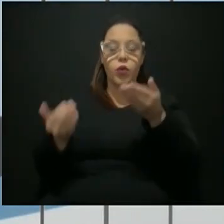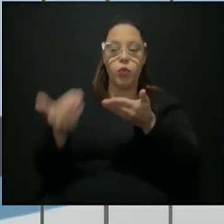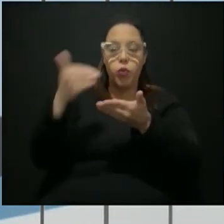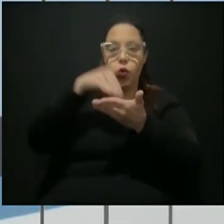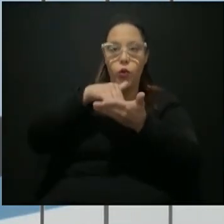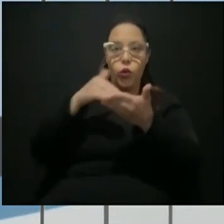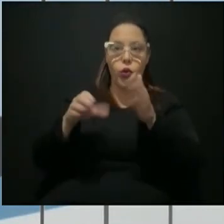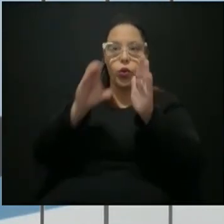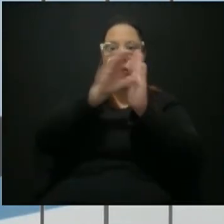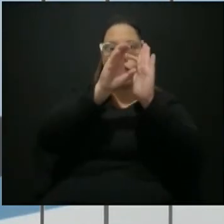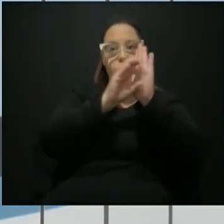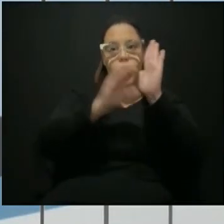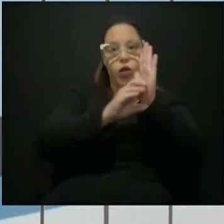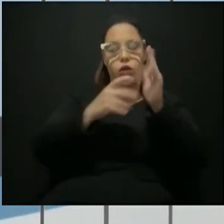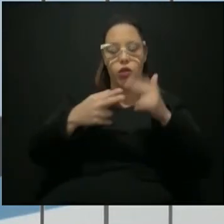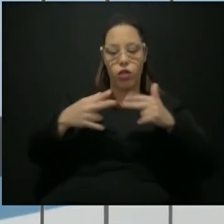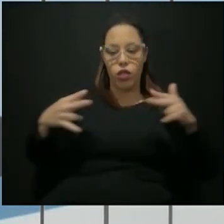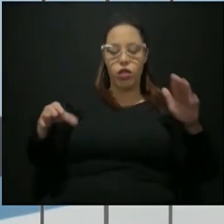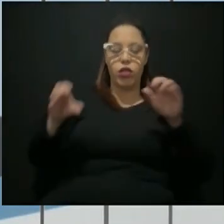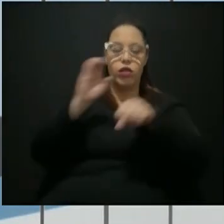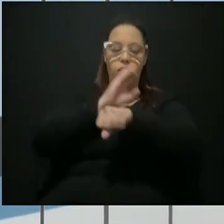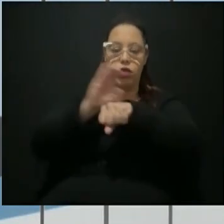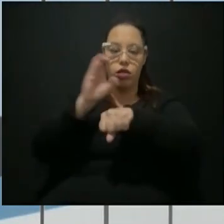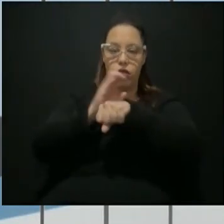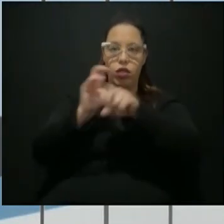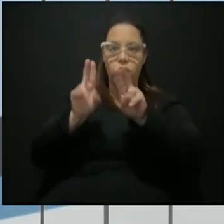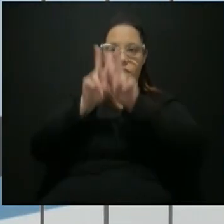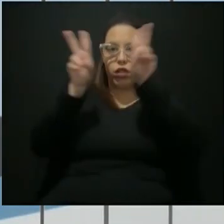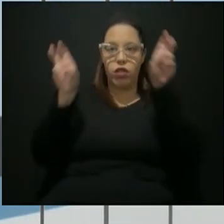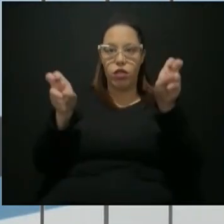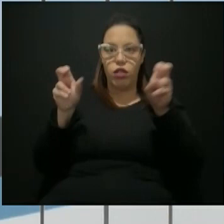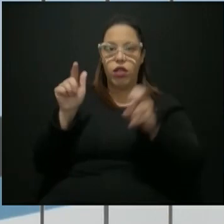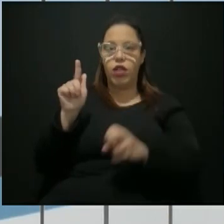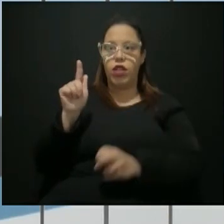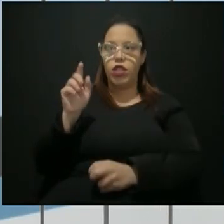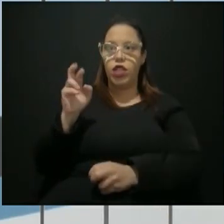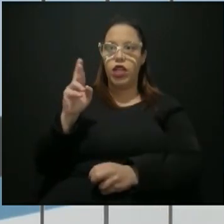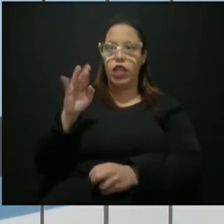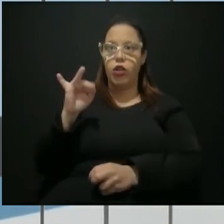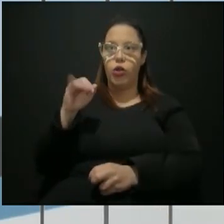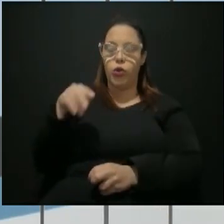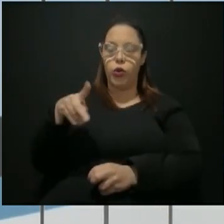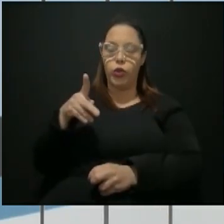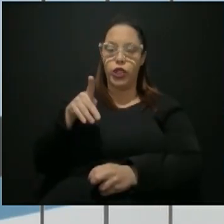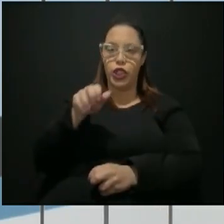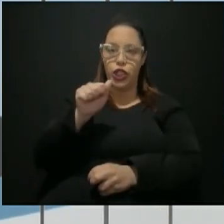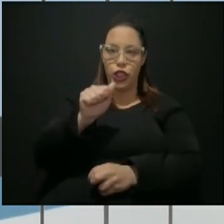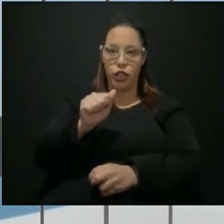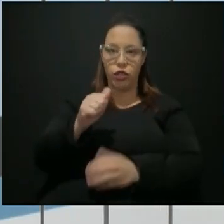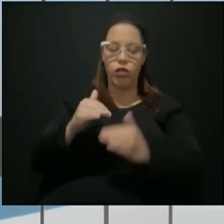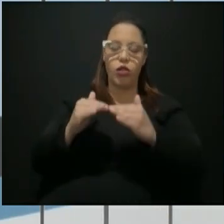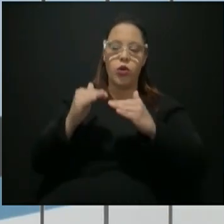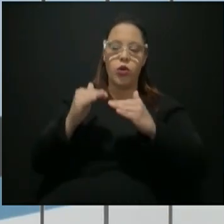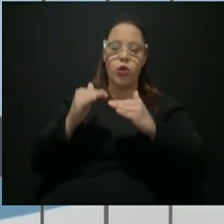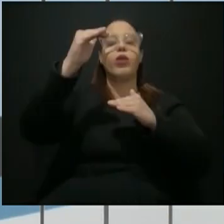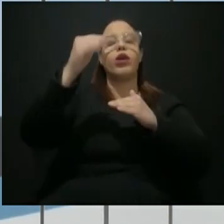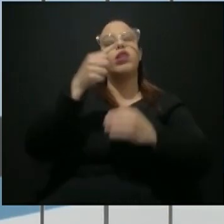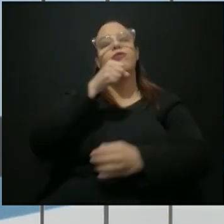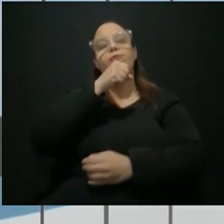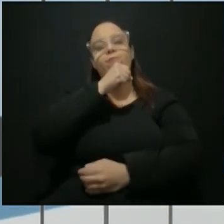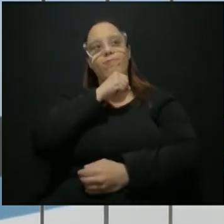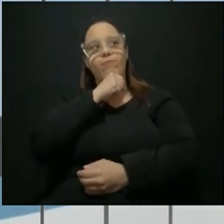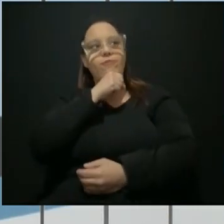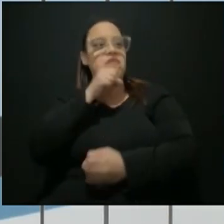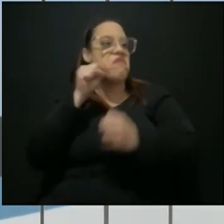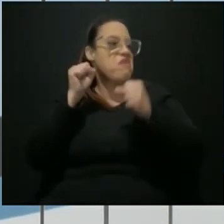de diversos cursos. Então a temática da gerontologia, a temática do processo de envelhecimento, ela não pode estar segmentada